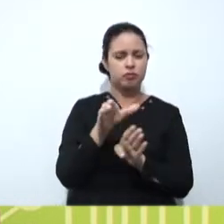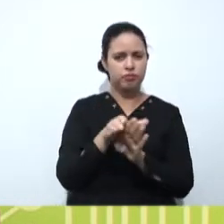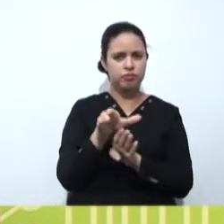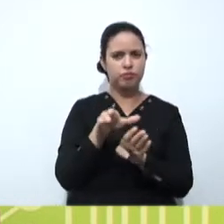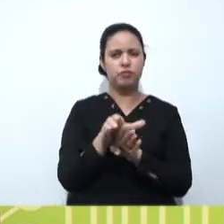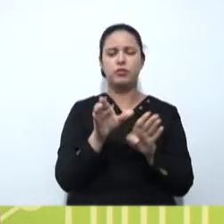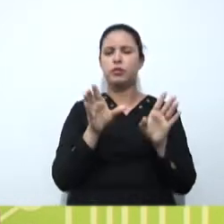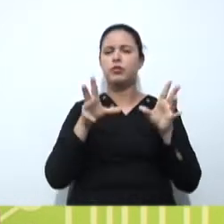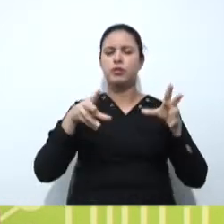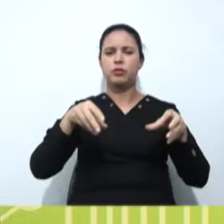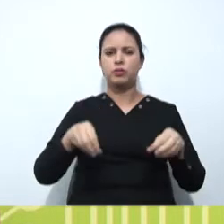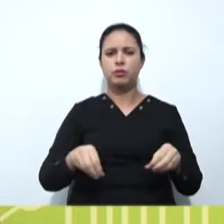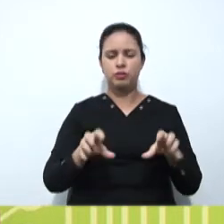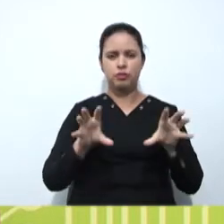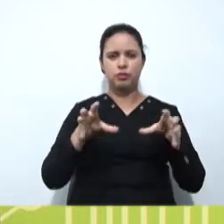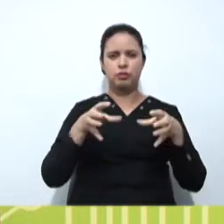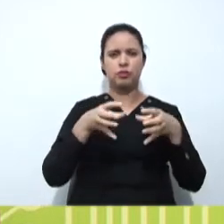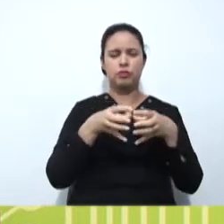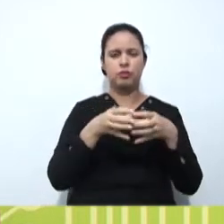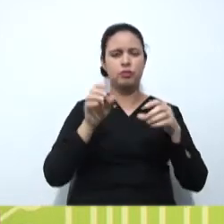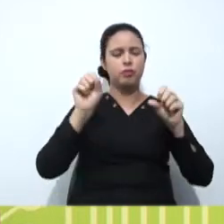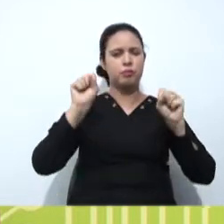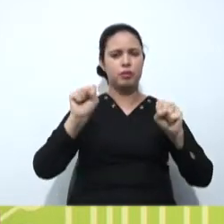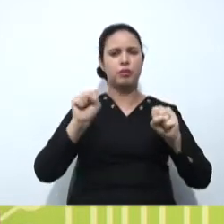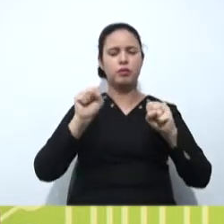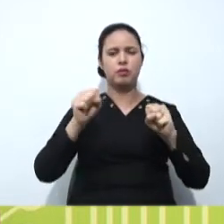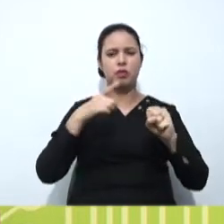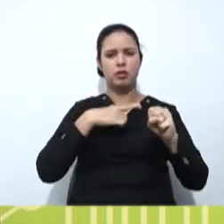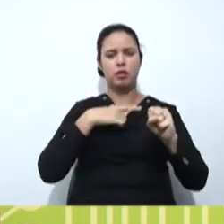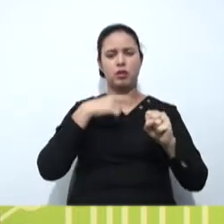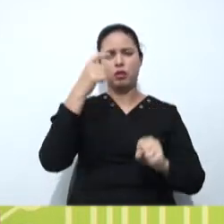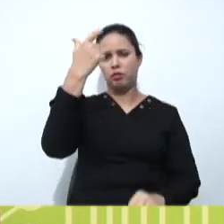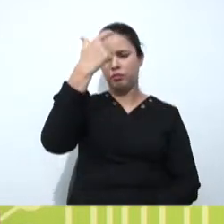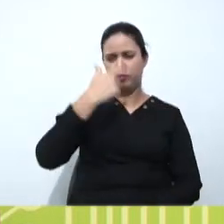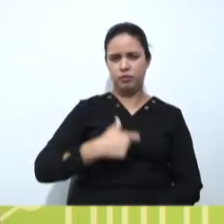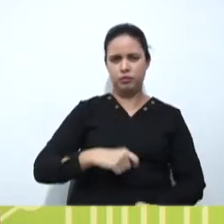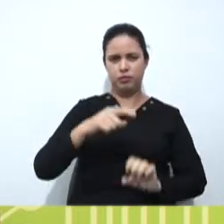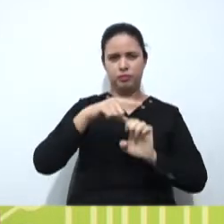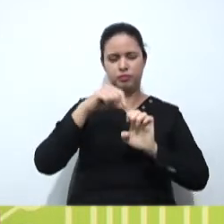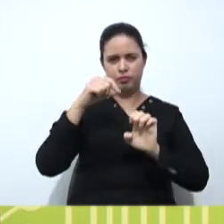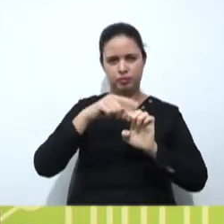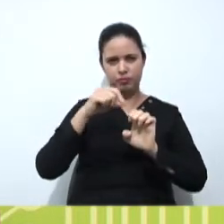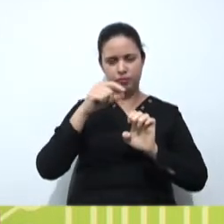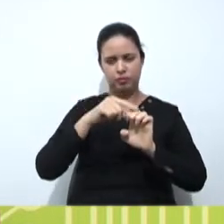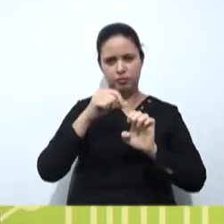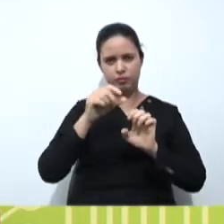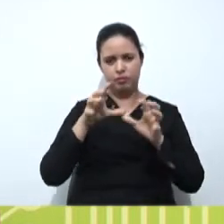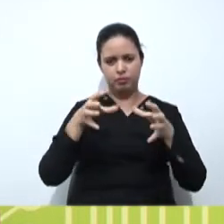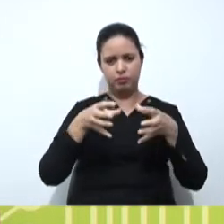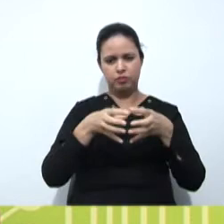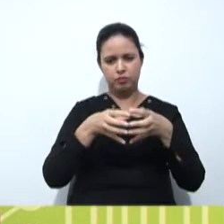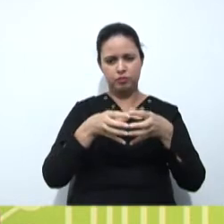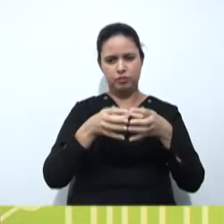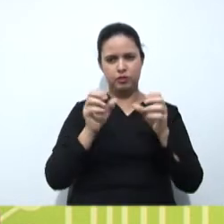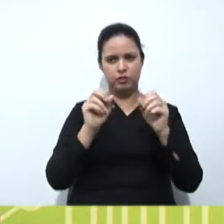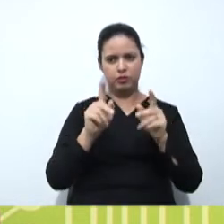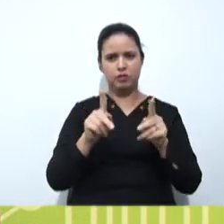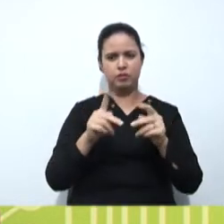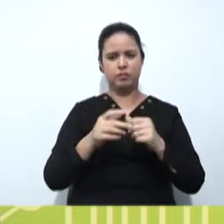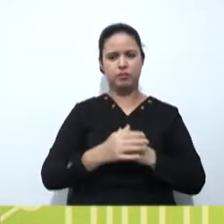as organizações coletivas, elas podem ter esse perfil empreendedor do empreendedorismo coletivo, ok?